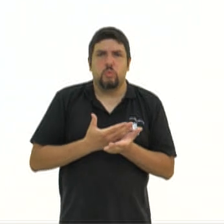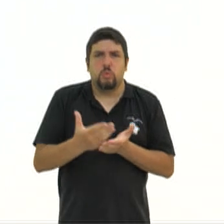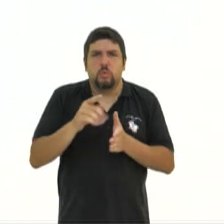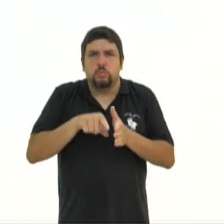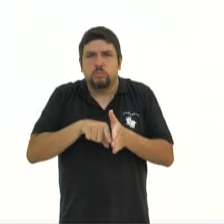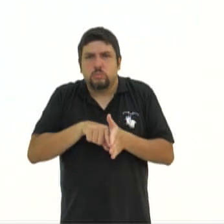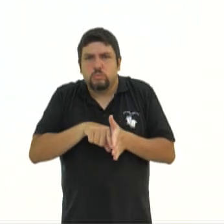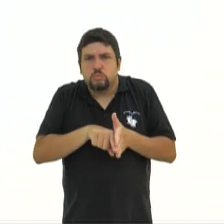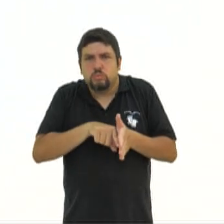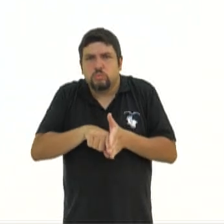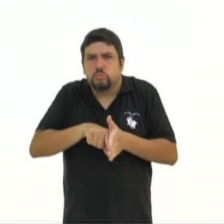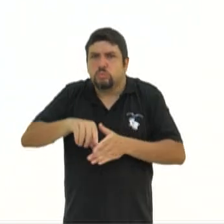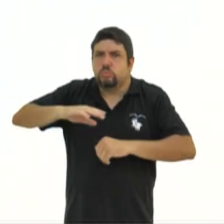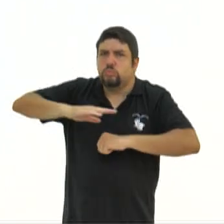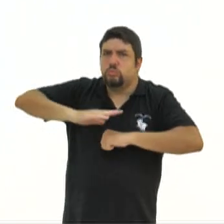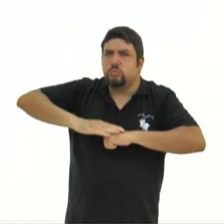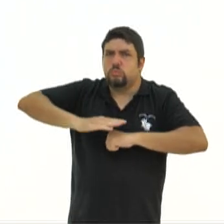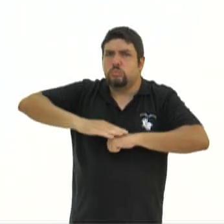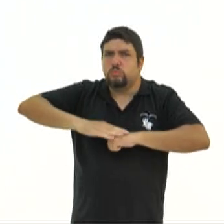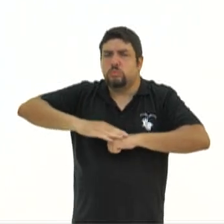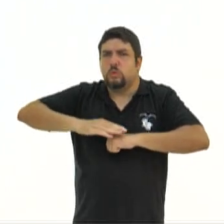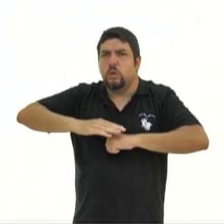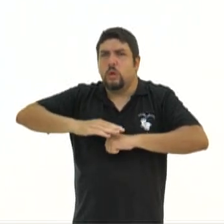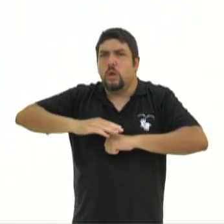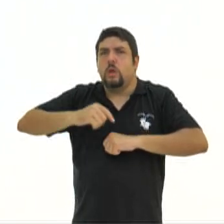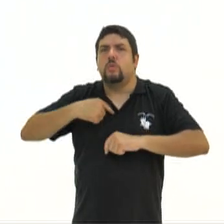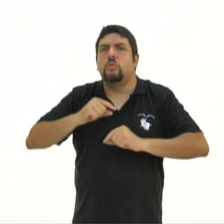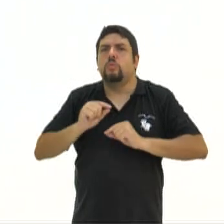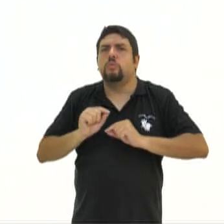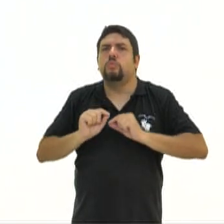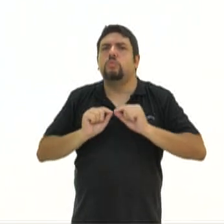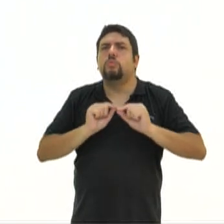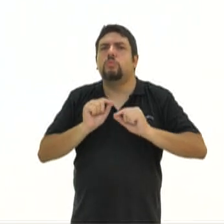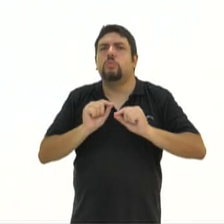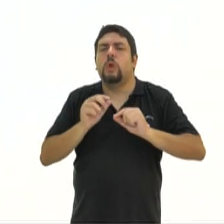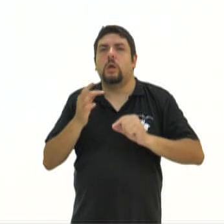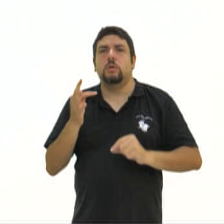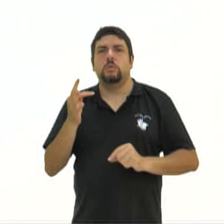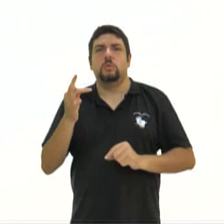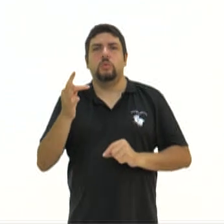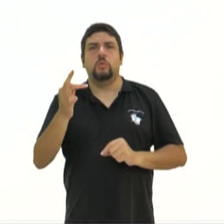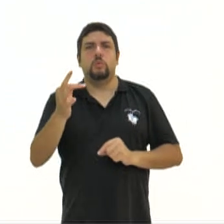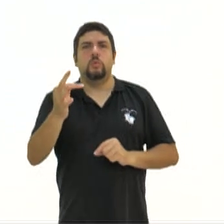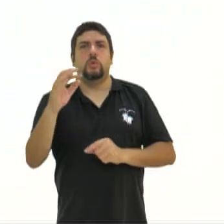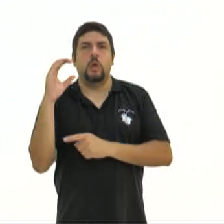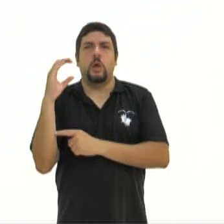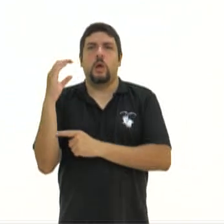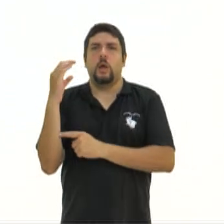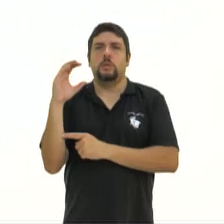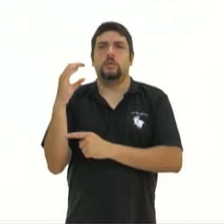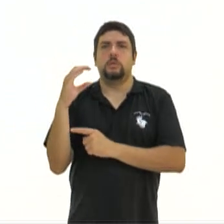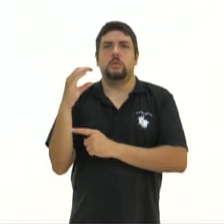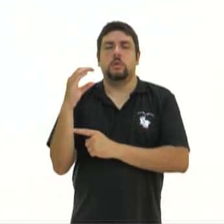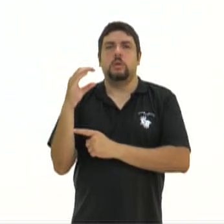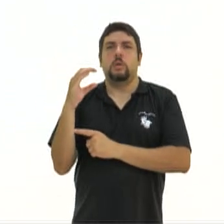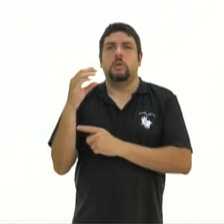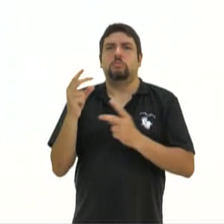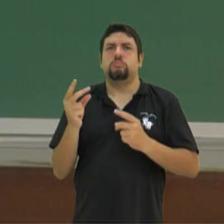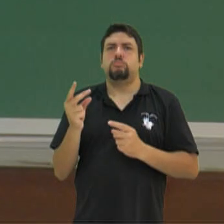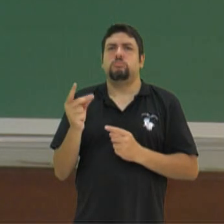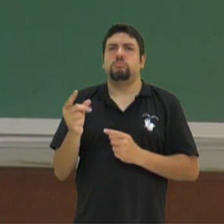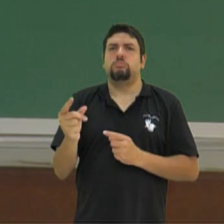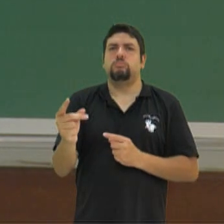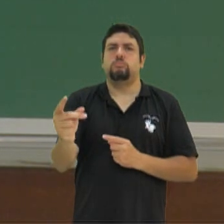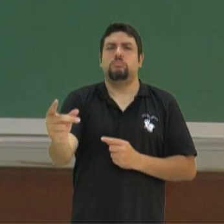pretendesse estabelecer algo sólido e duradouro nas ciências. Vejam, o Descartes,